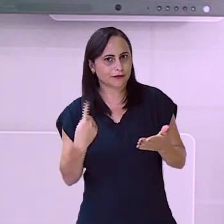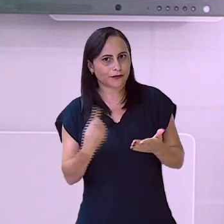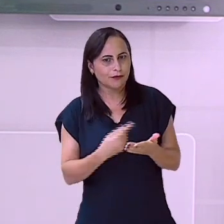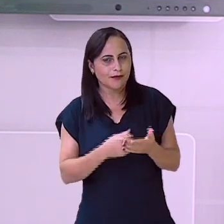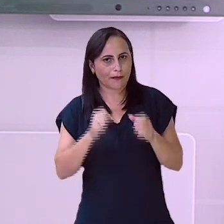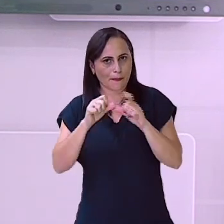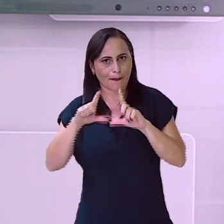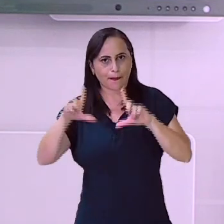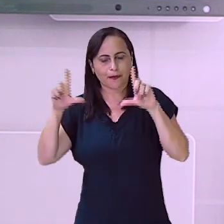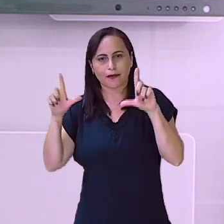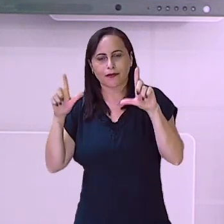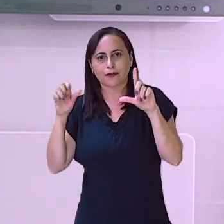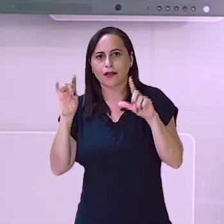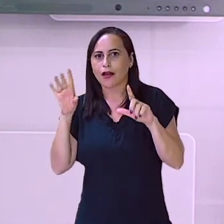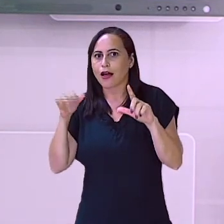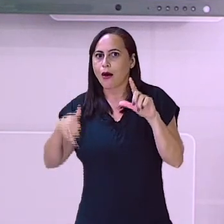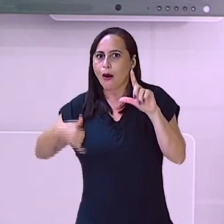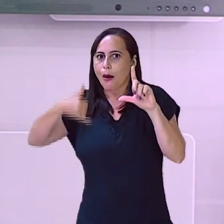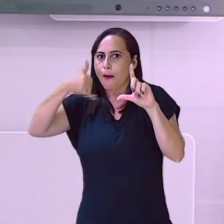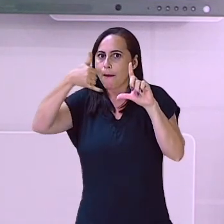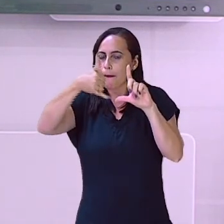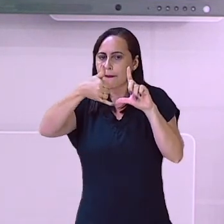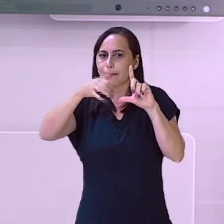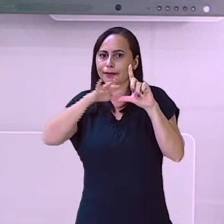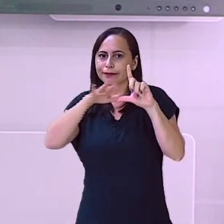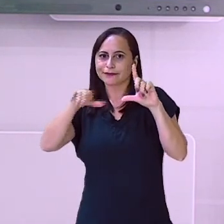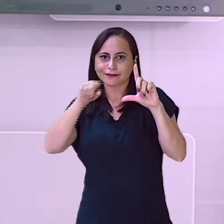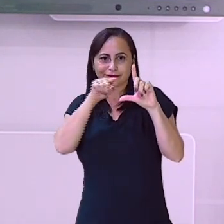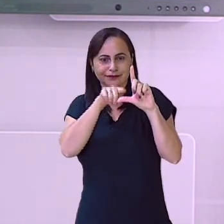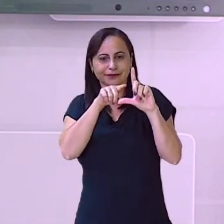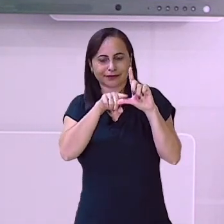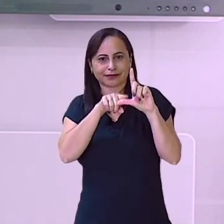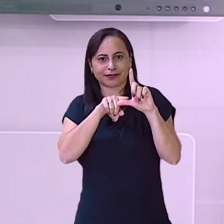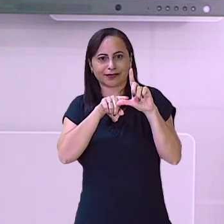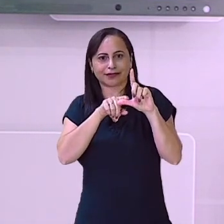GV, aponte a câmera do seu celular